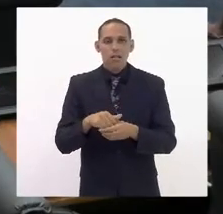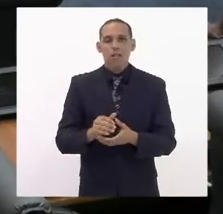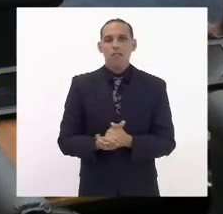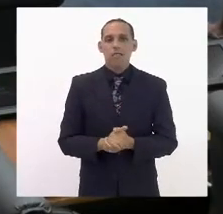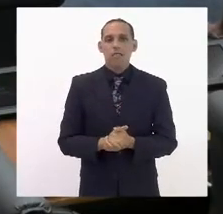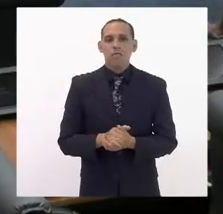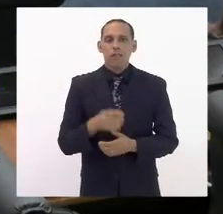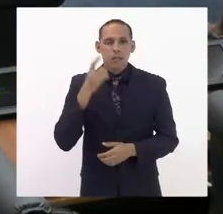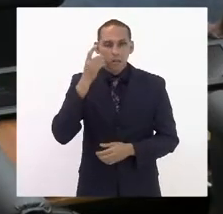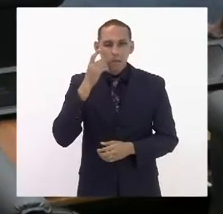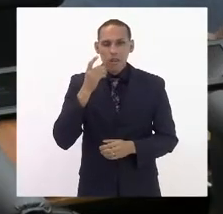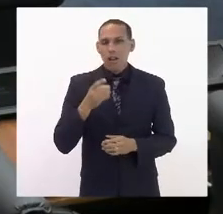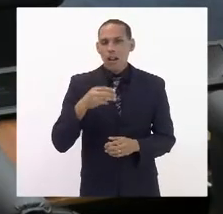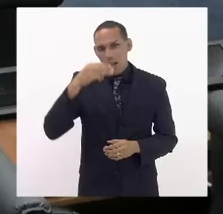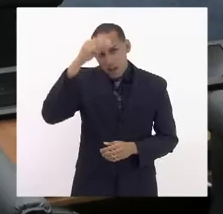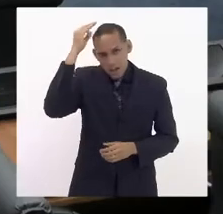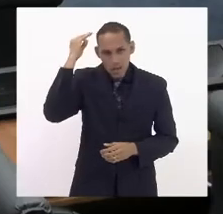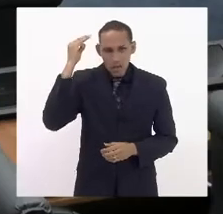forma final?